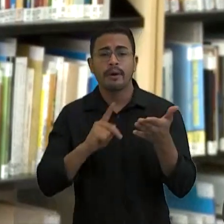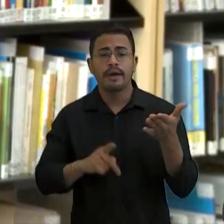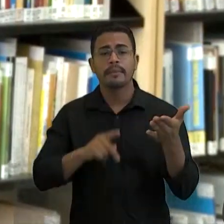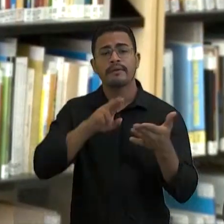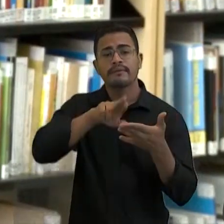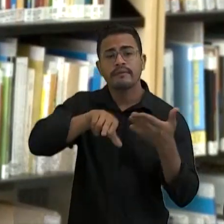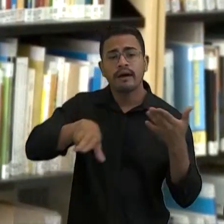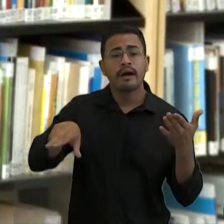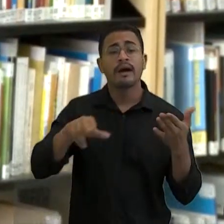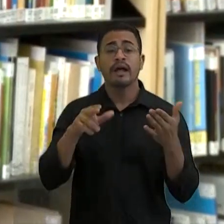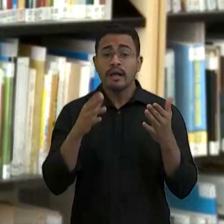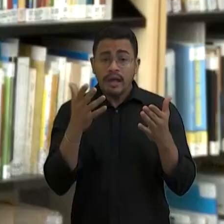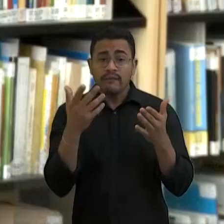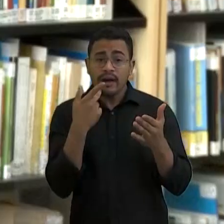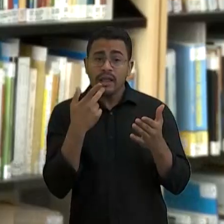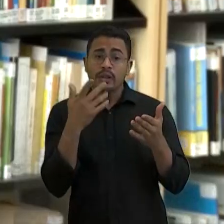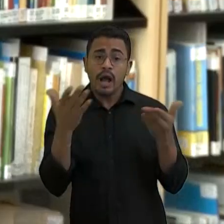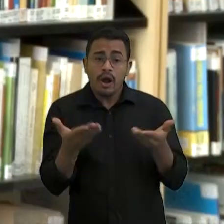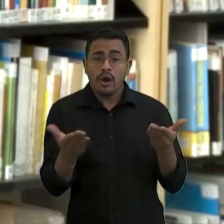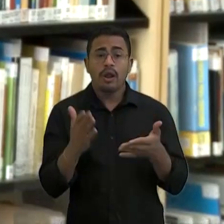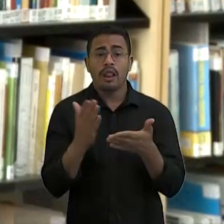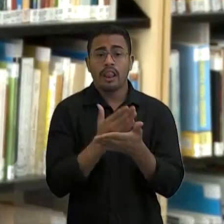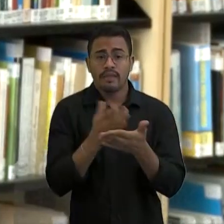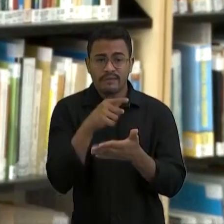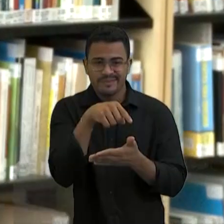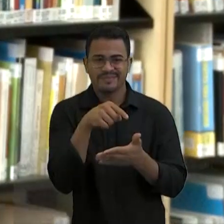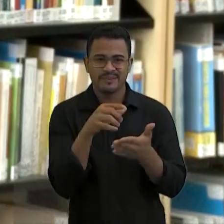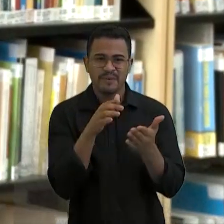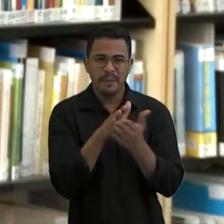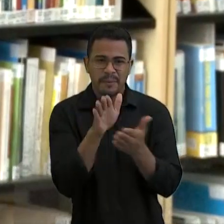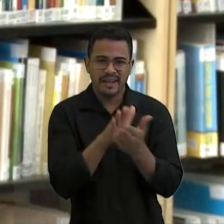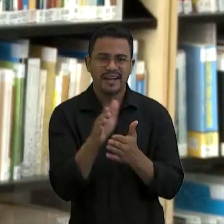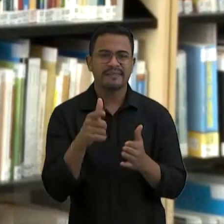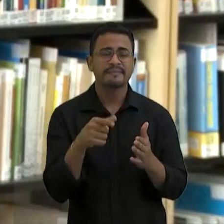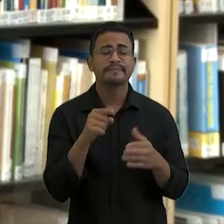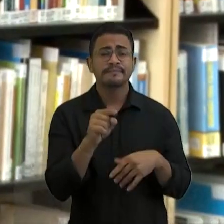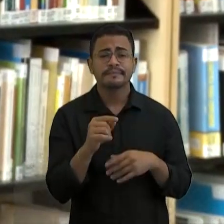especialmente deste livro? São